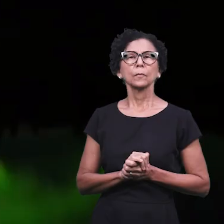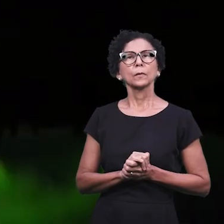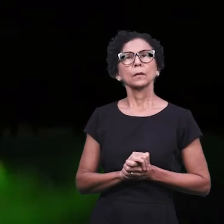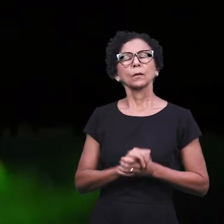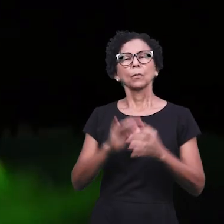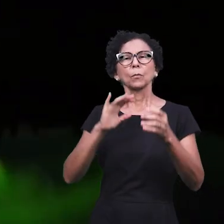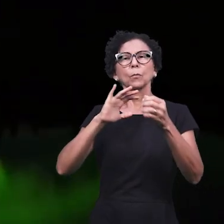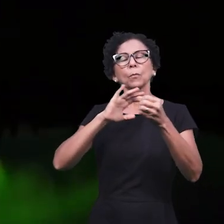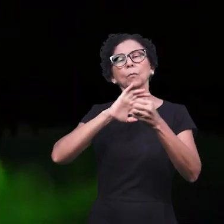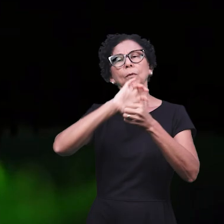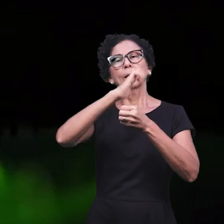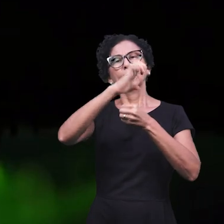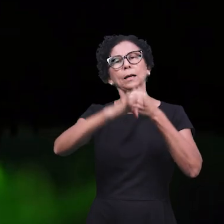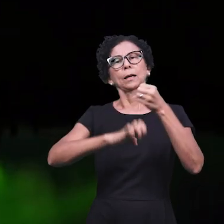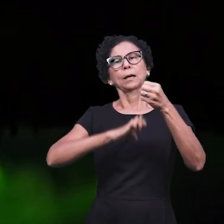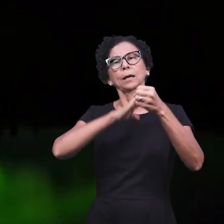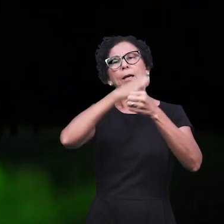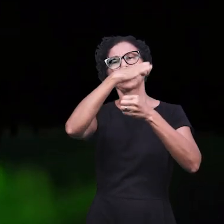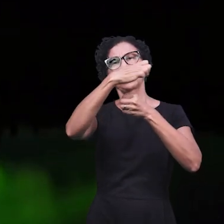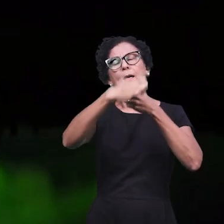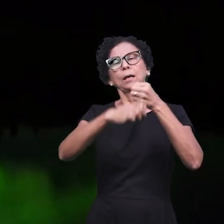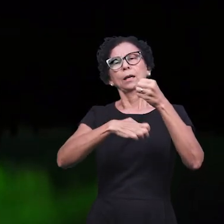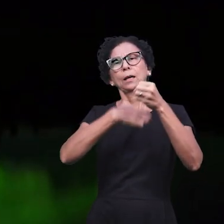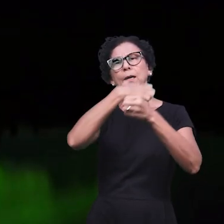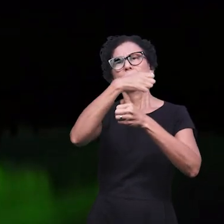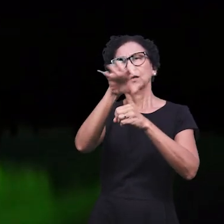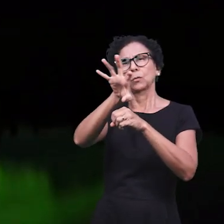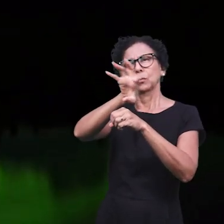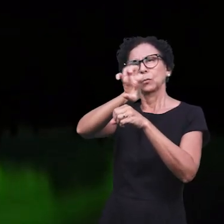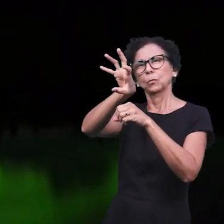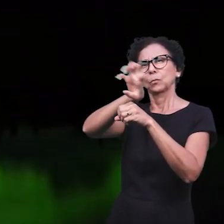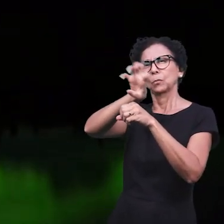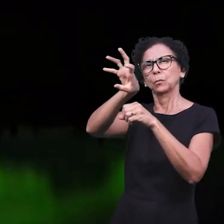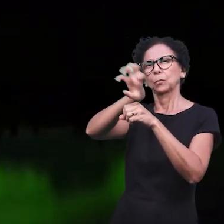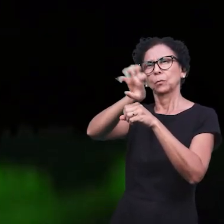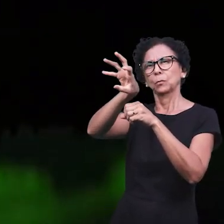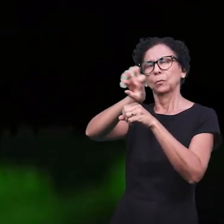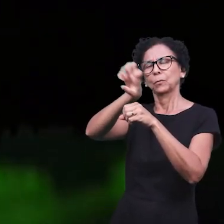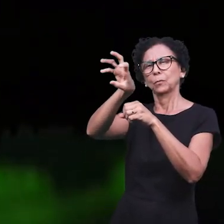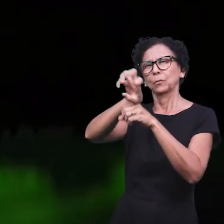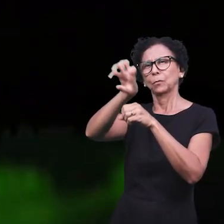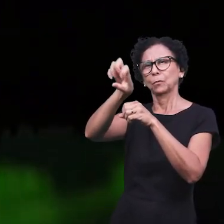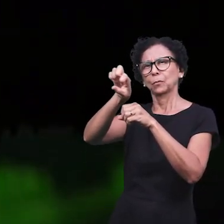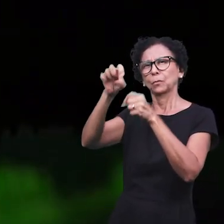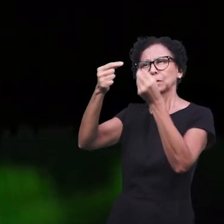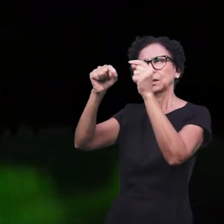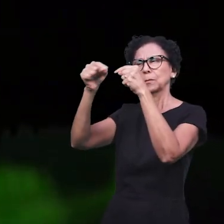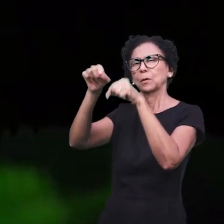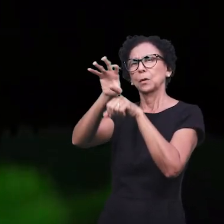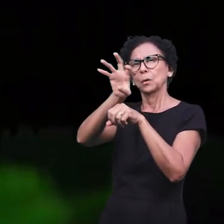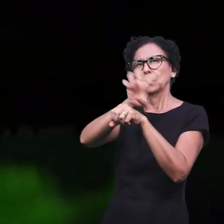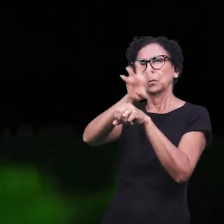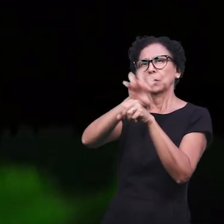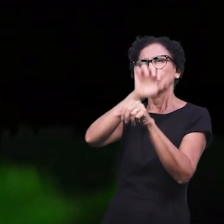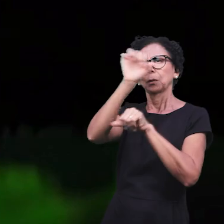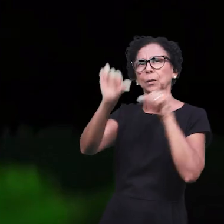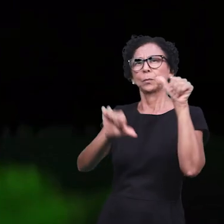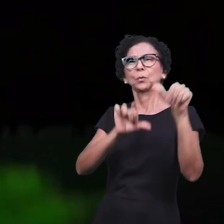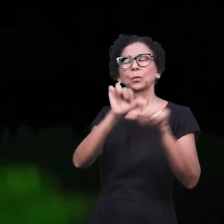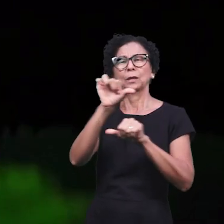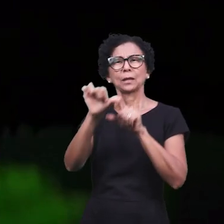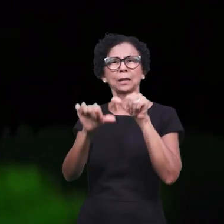camada daquele átomo, ele ganha energia daquela partícula do vento solar. Ele muda de